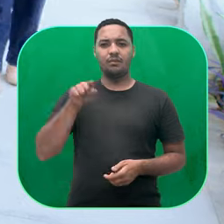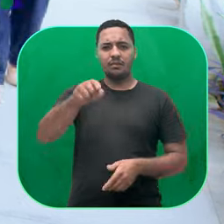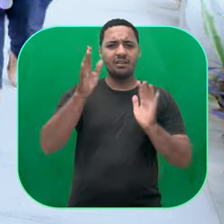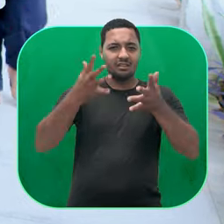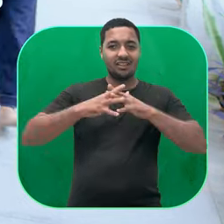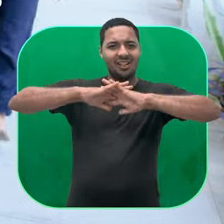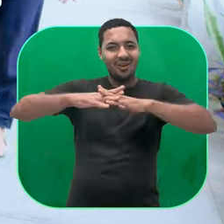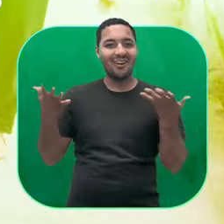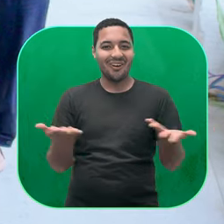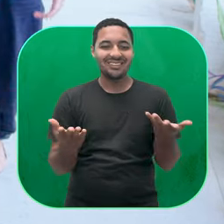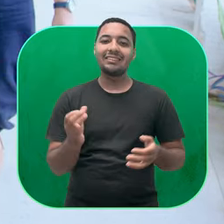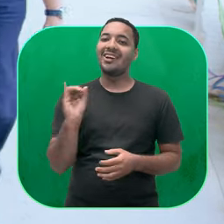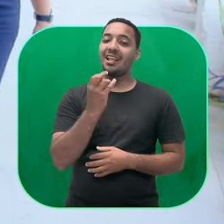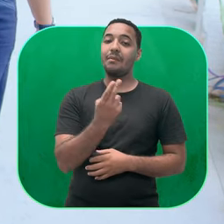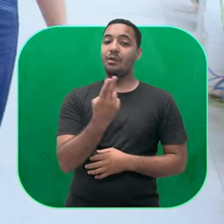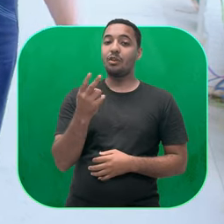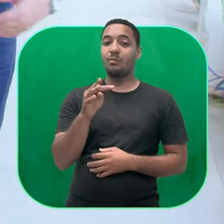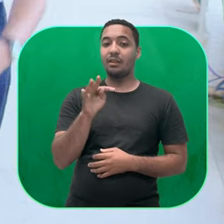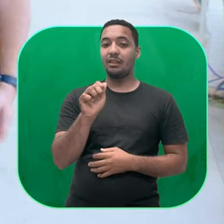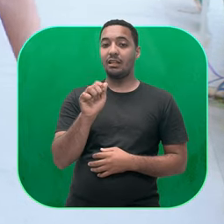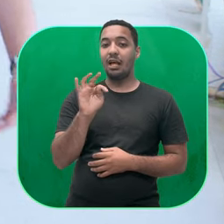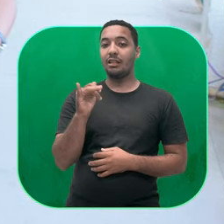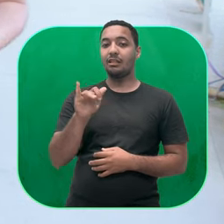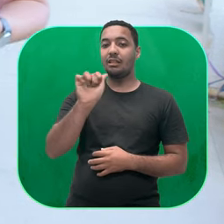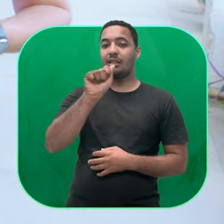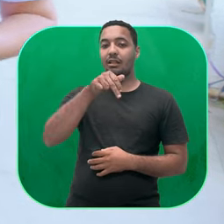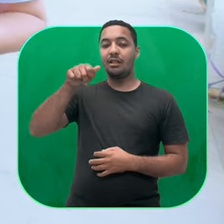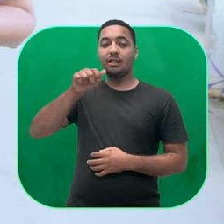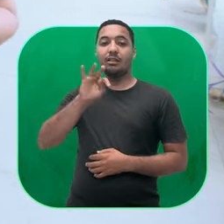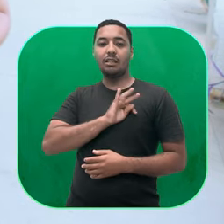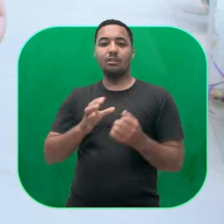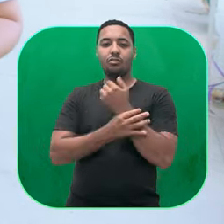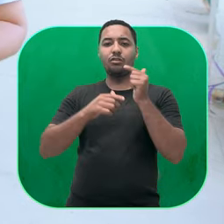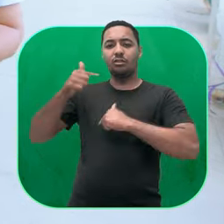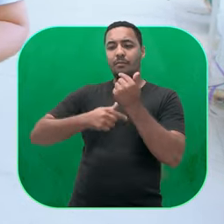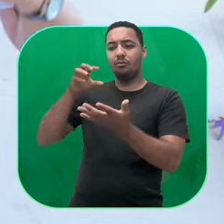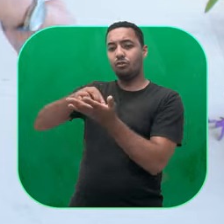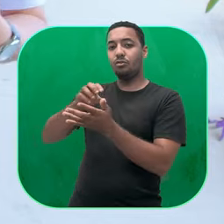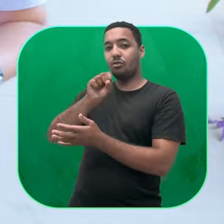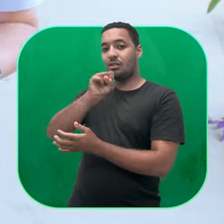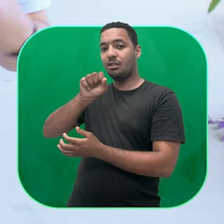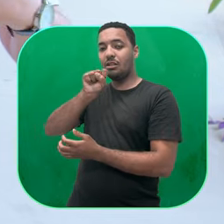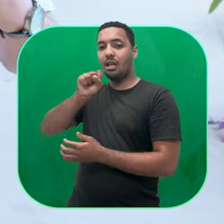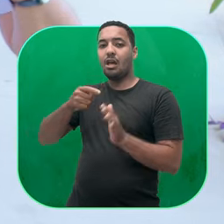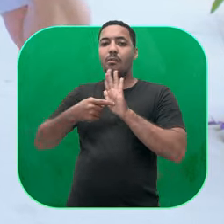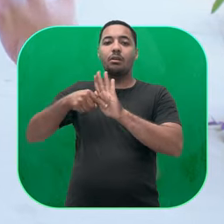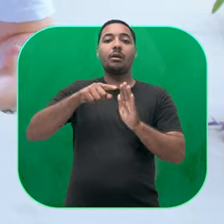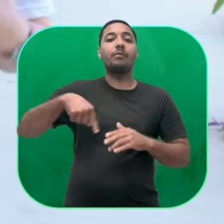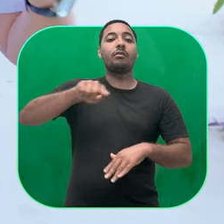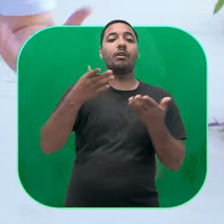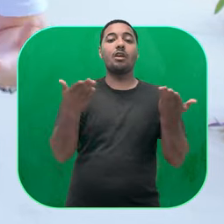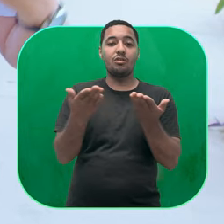Você já se alongou hoje? Olá, eu me chamo Tatiana, sou técnica de segurança do trabalho dos reais e estou aqui para demonstrar